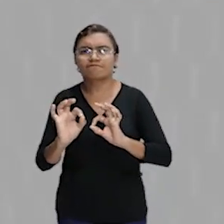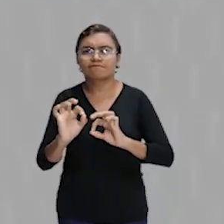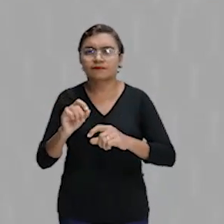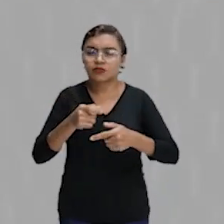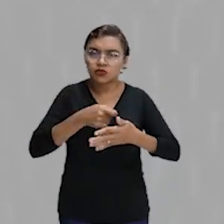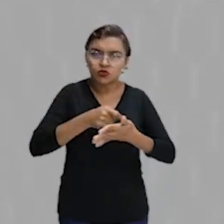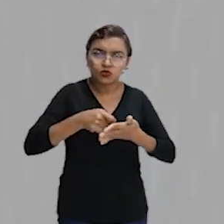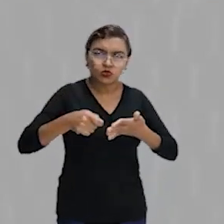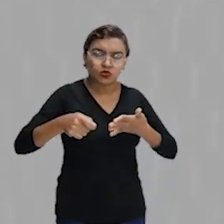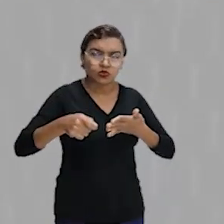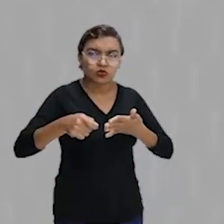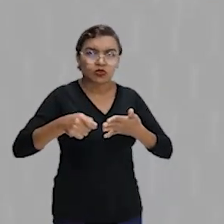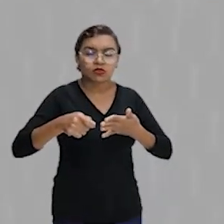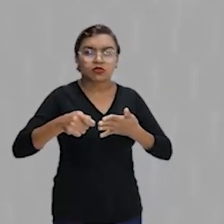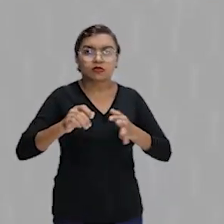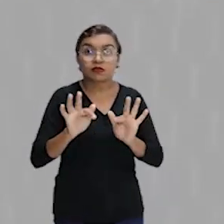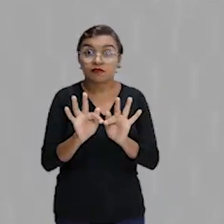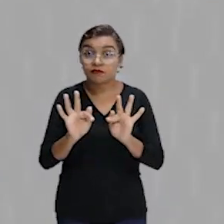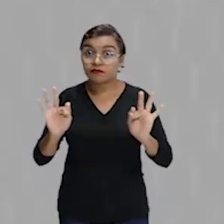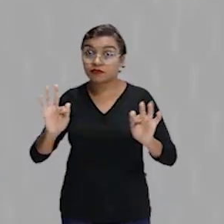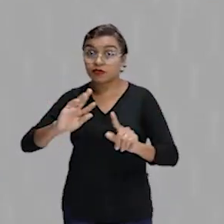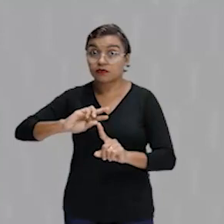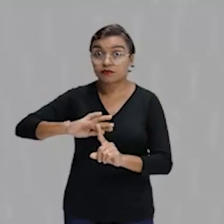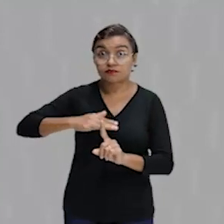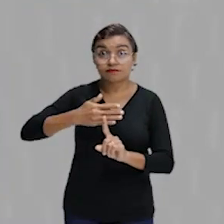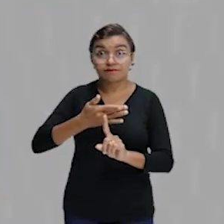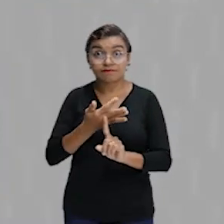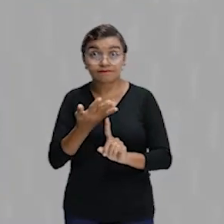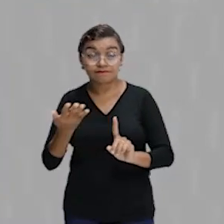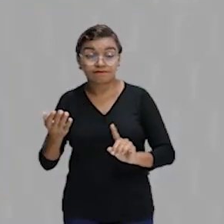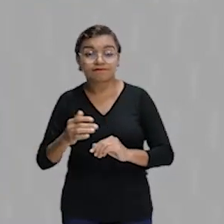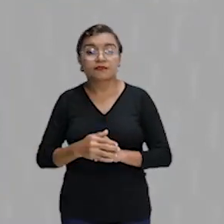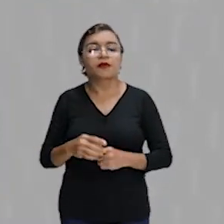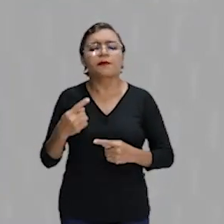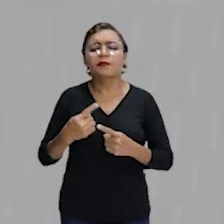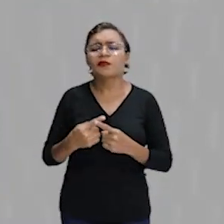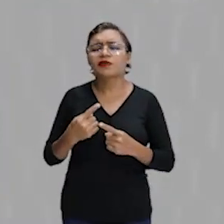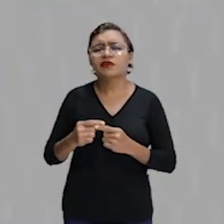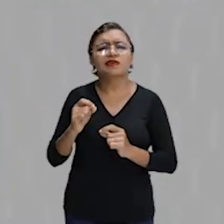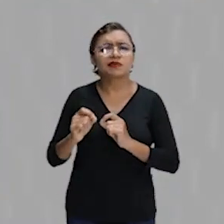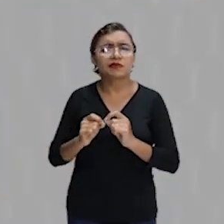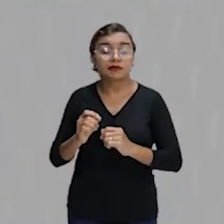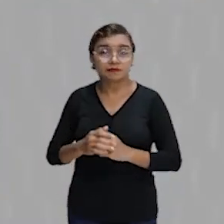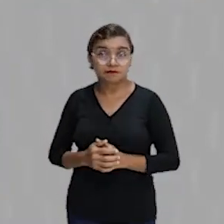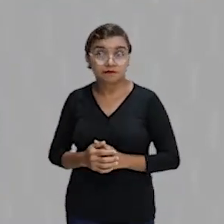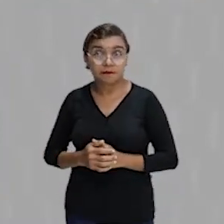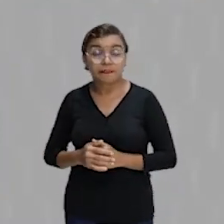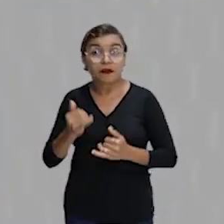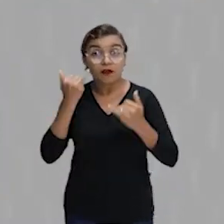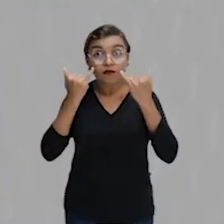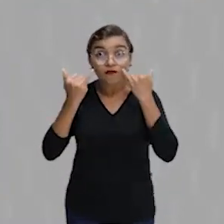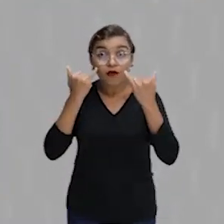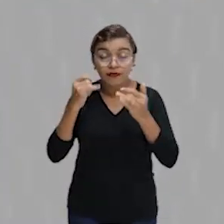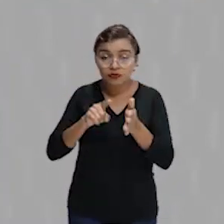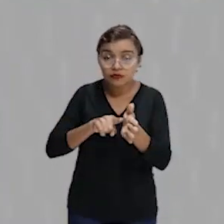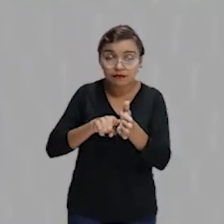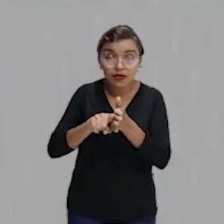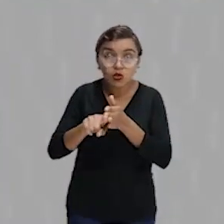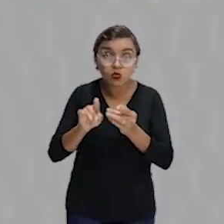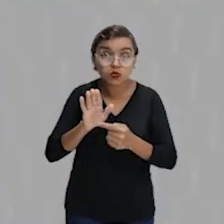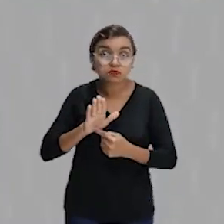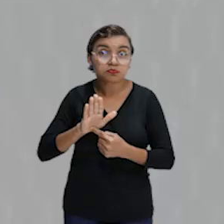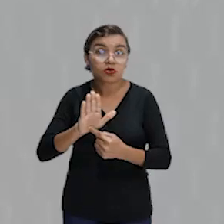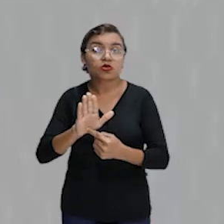função exponencial. Ficou difícil? Tenho certeza que não. Até porque, de acordo com as informações que a questão vai